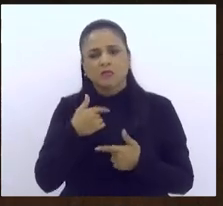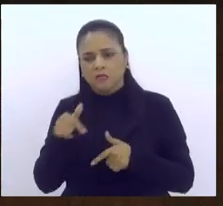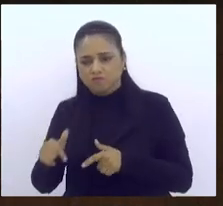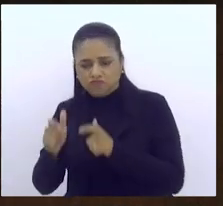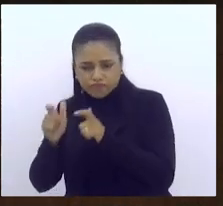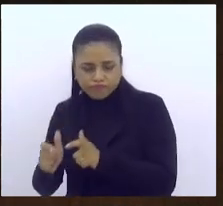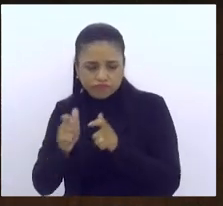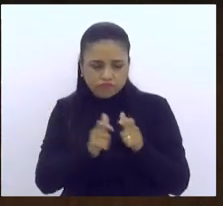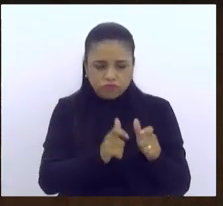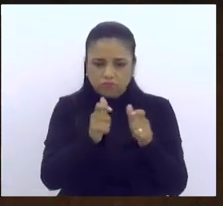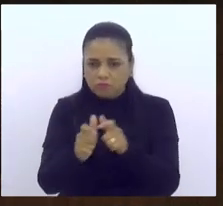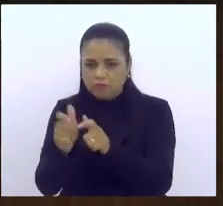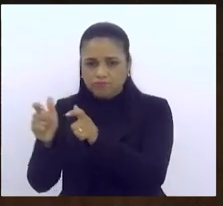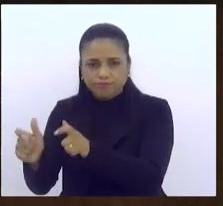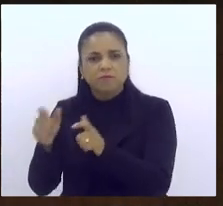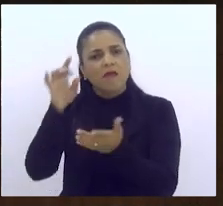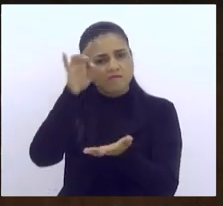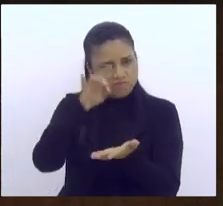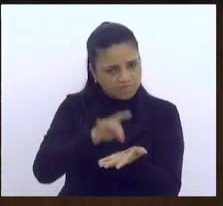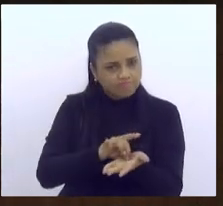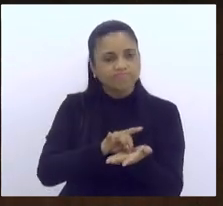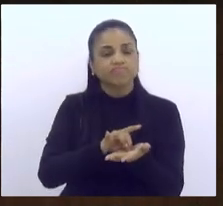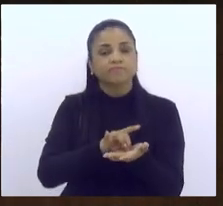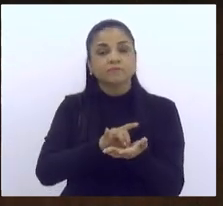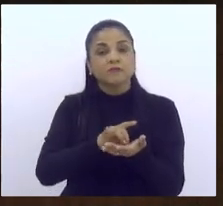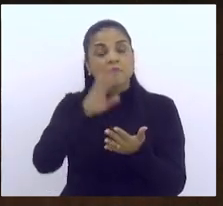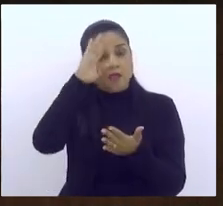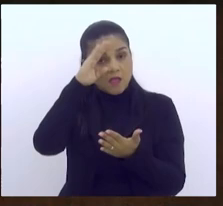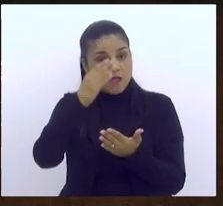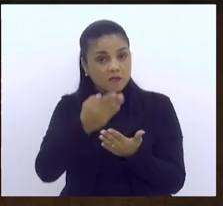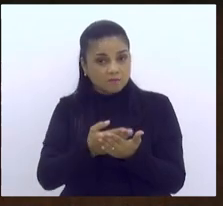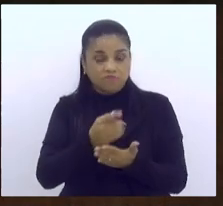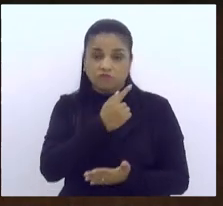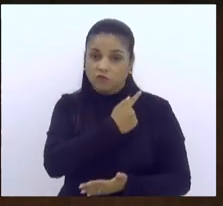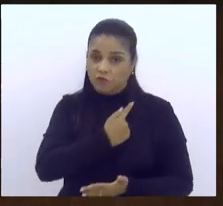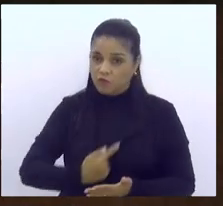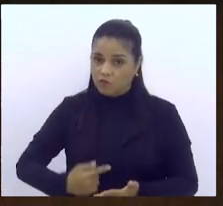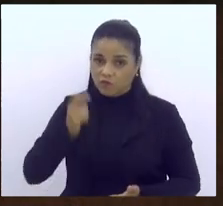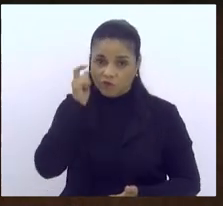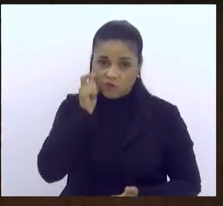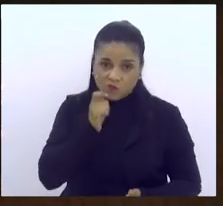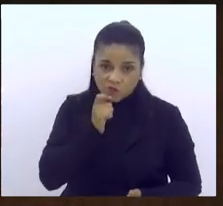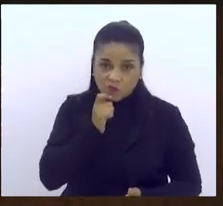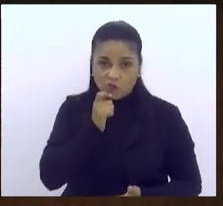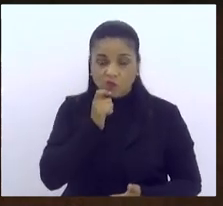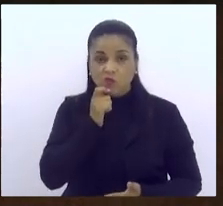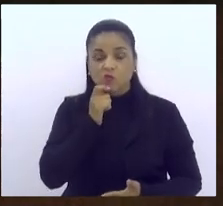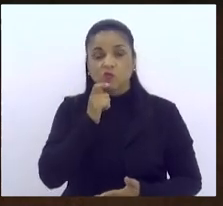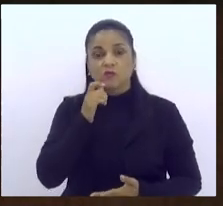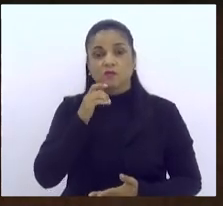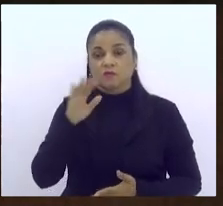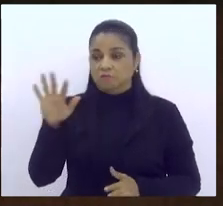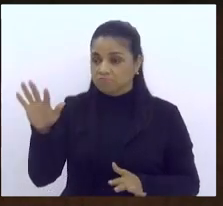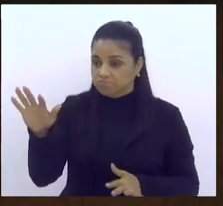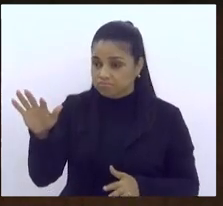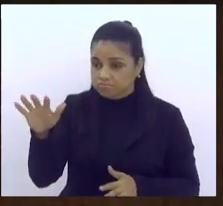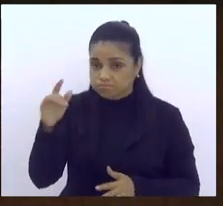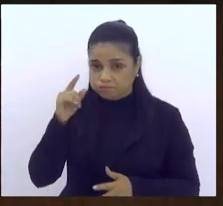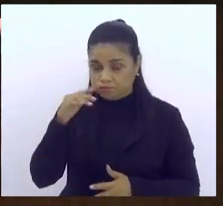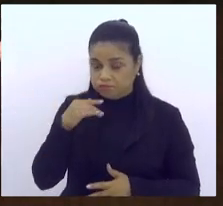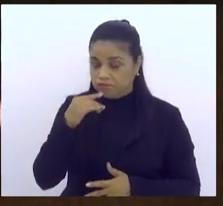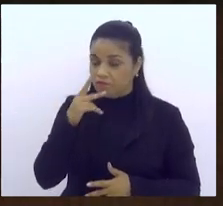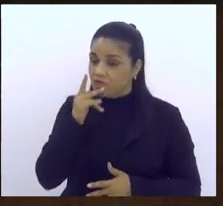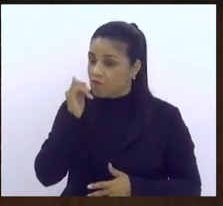aí é verdade. Creio que o governador, por mais que esteja sendo chamado a atenção aqui,